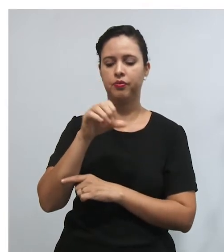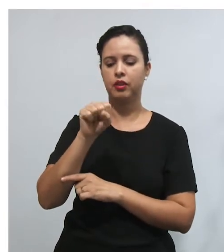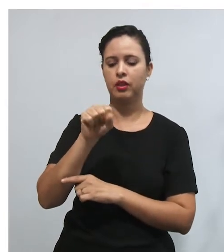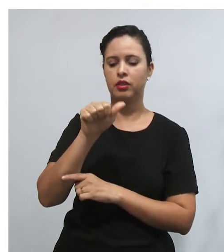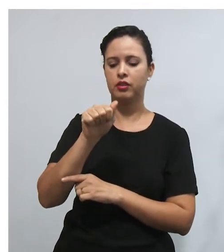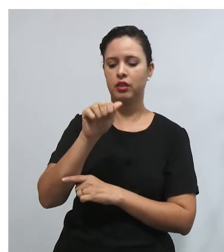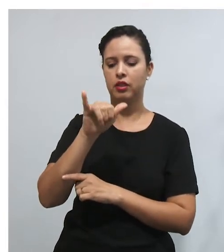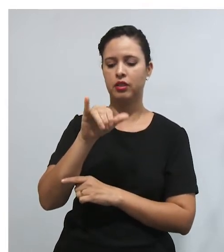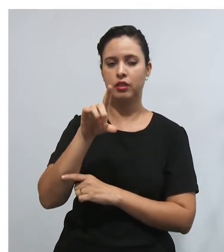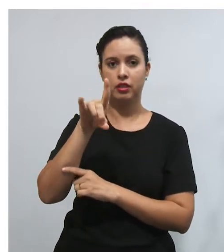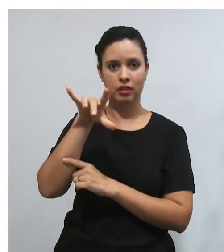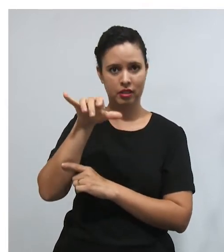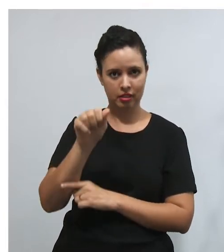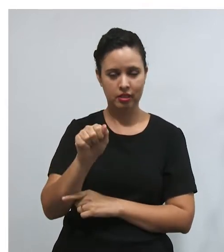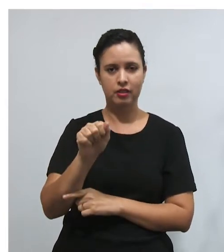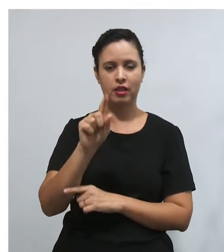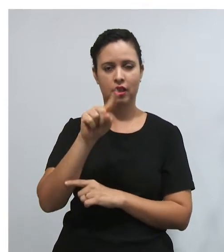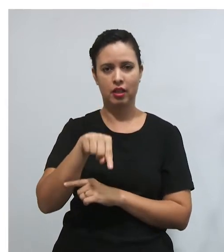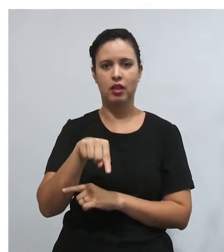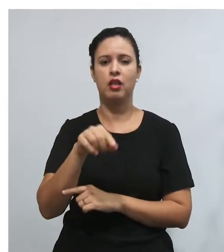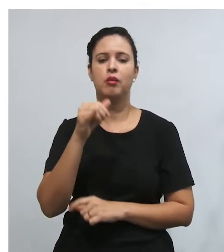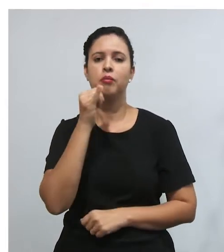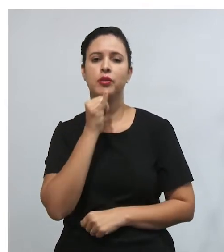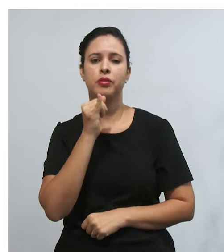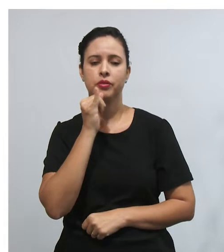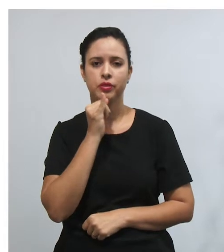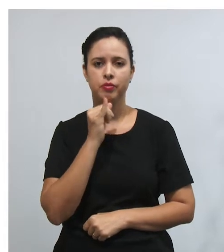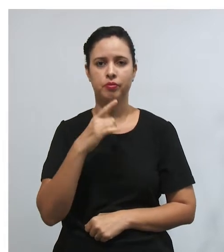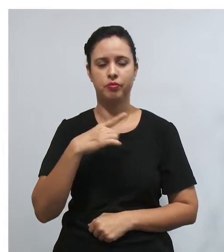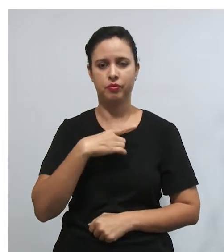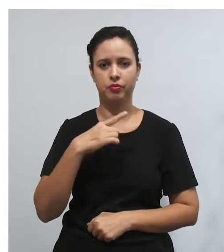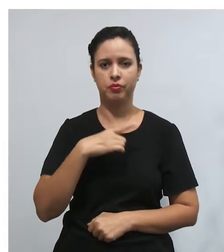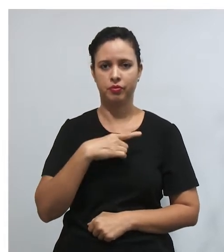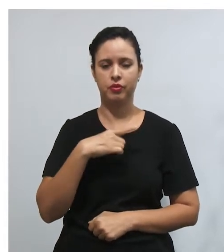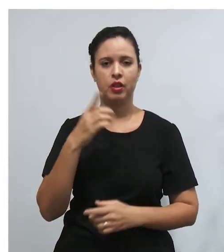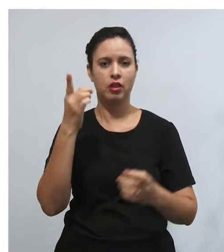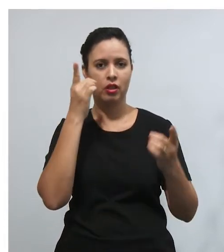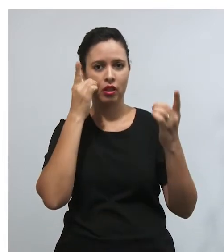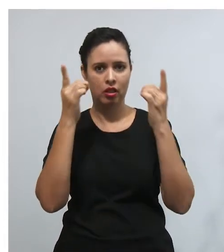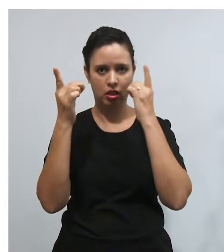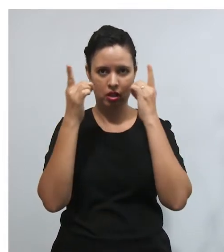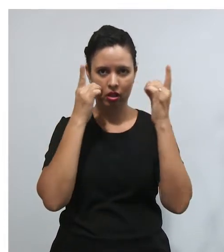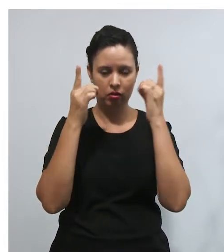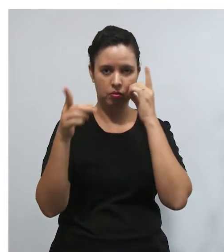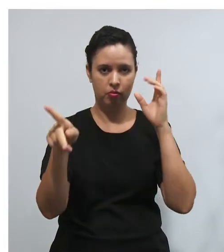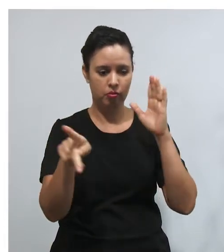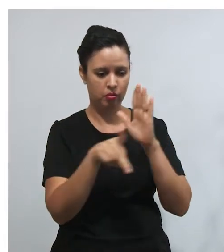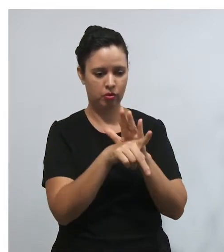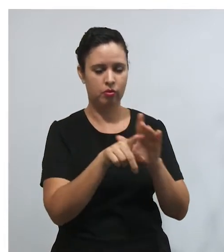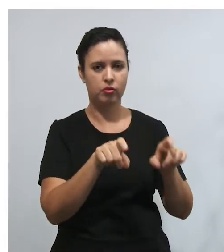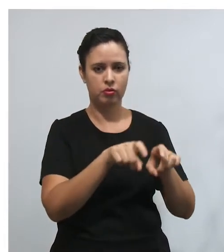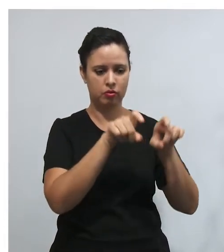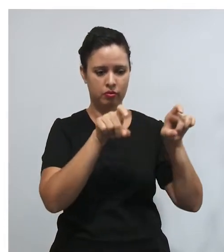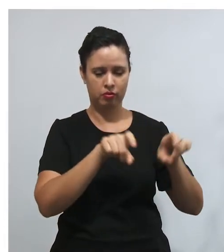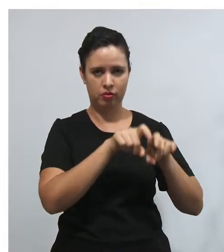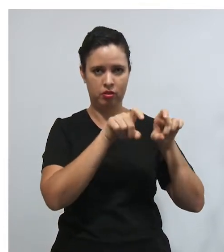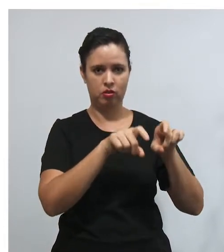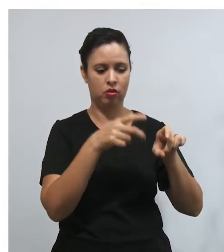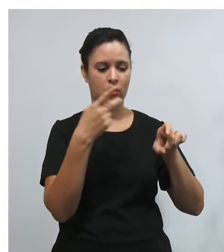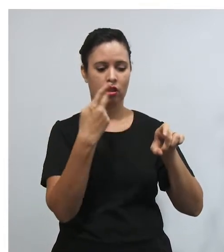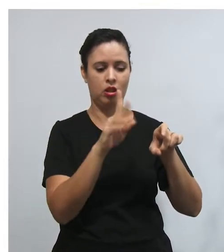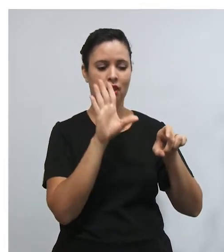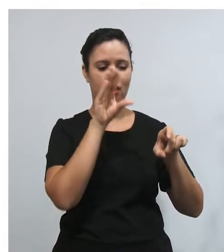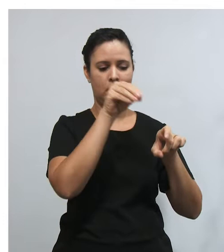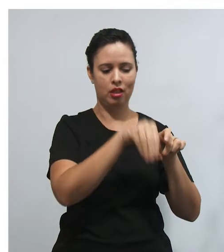né, são dispositivos que eles enviam os dados do computador, ou seja, eles dão a saída